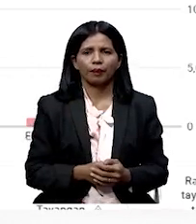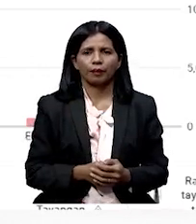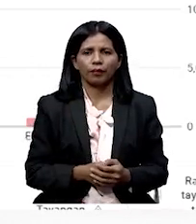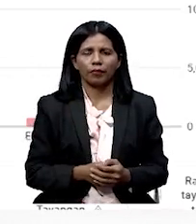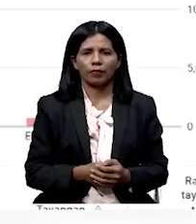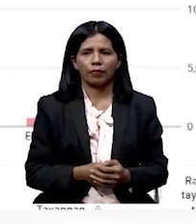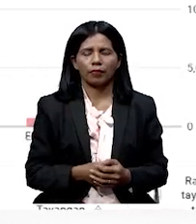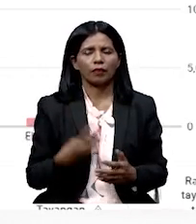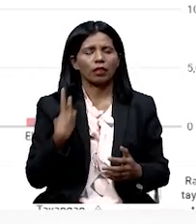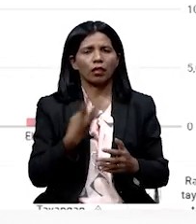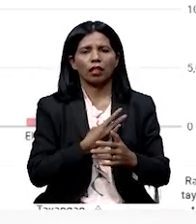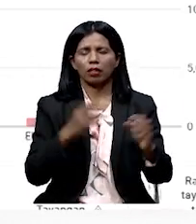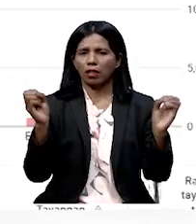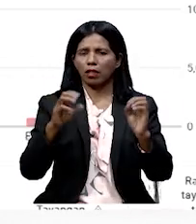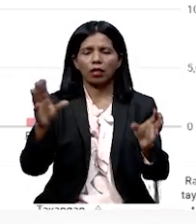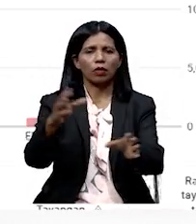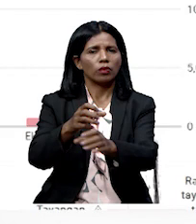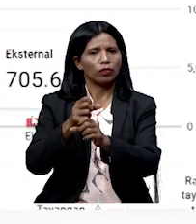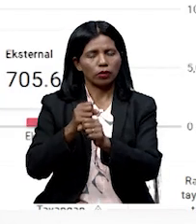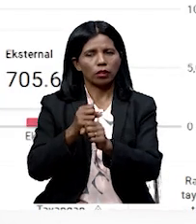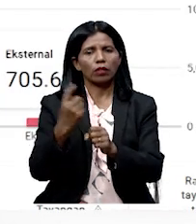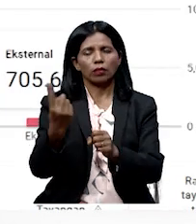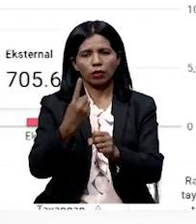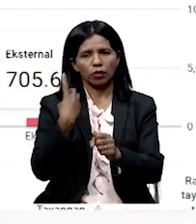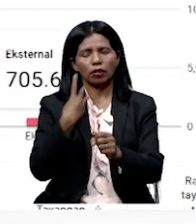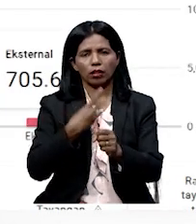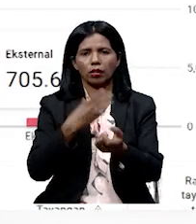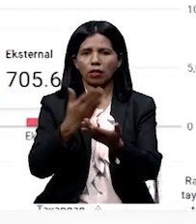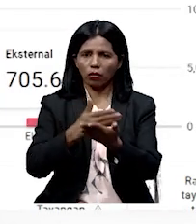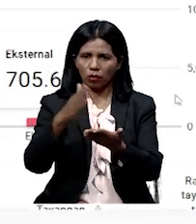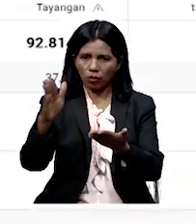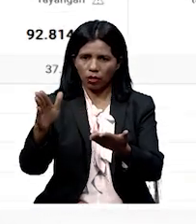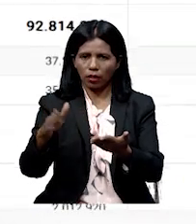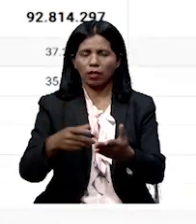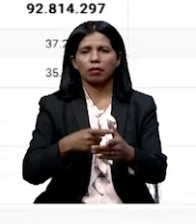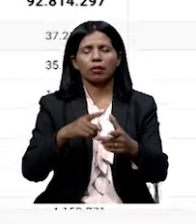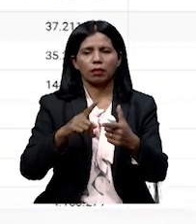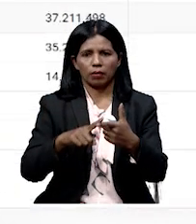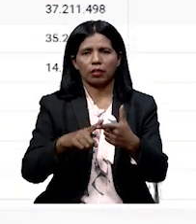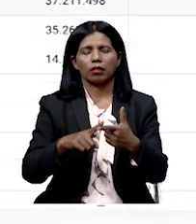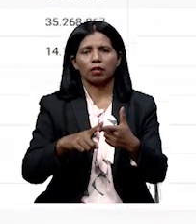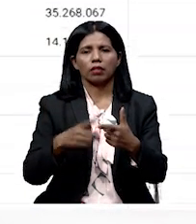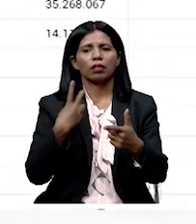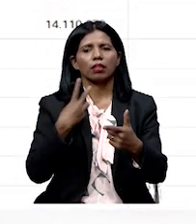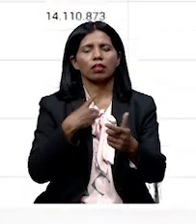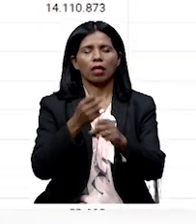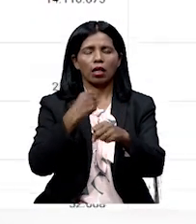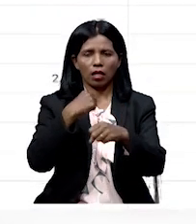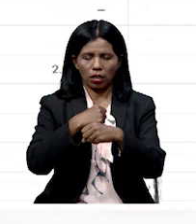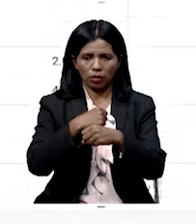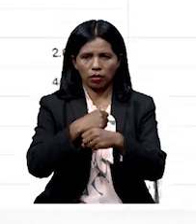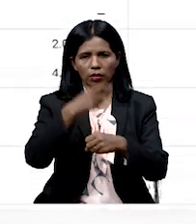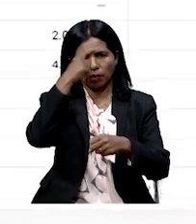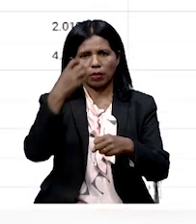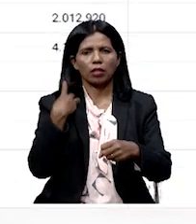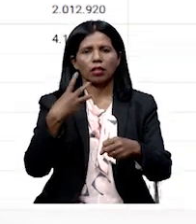ita la foto date ka ou ita sosa ou ita produz rasik tambah ita